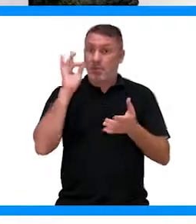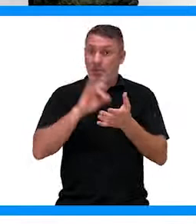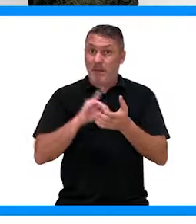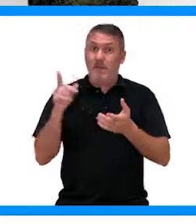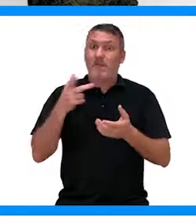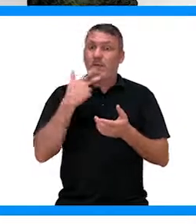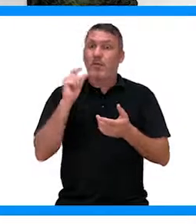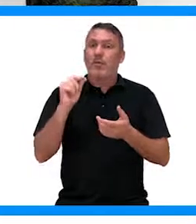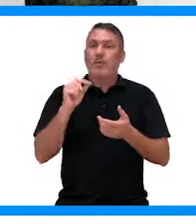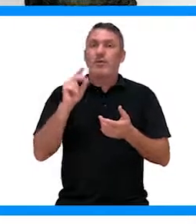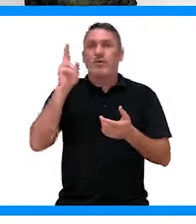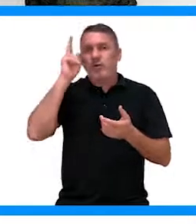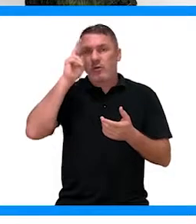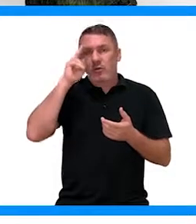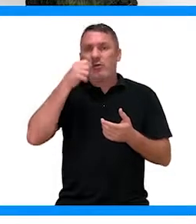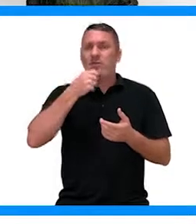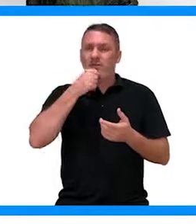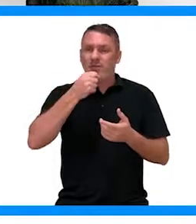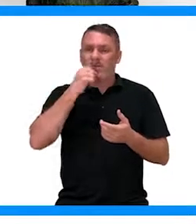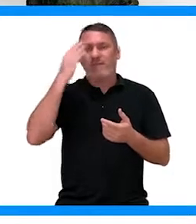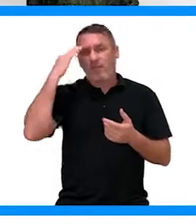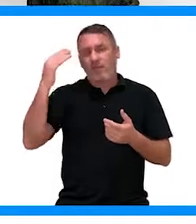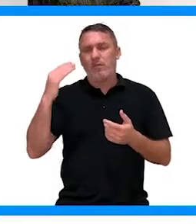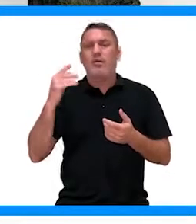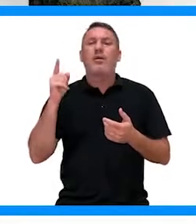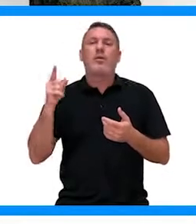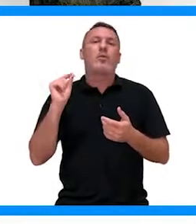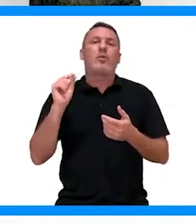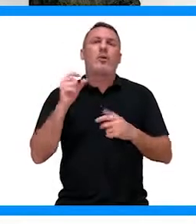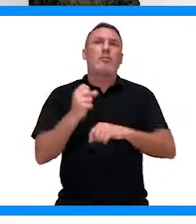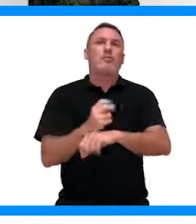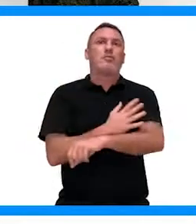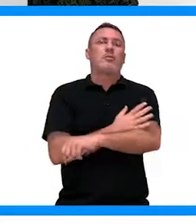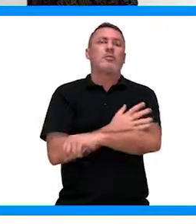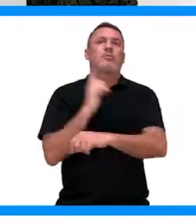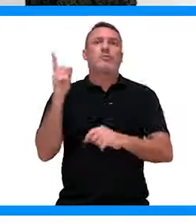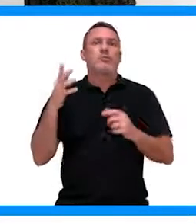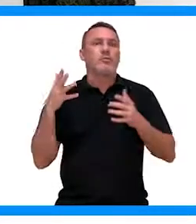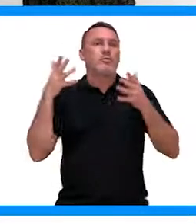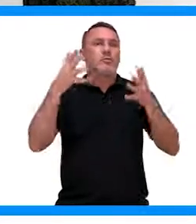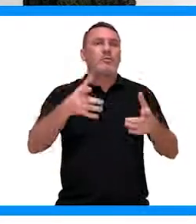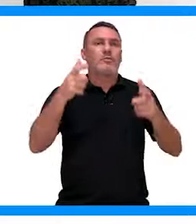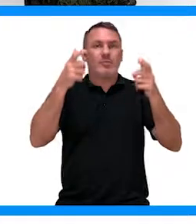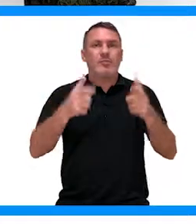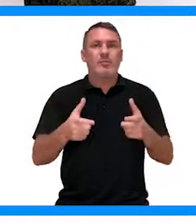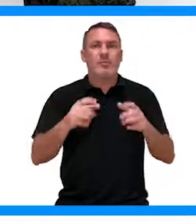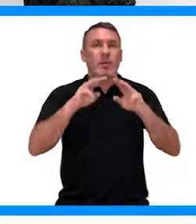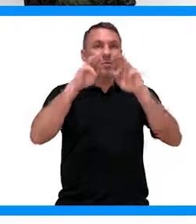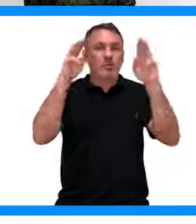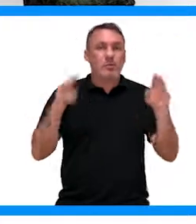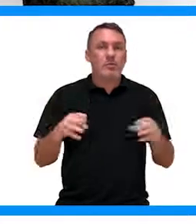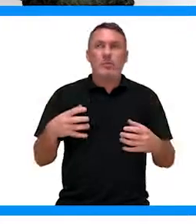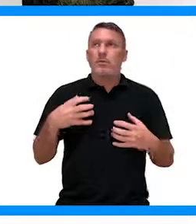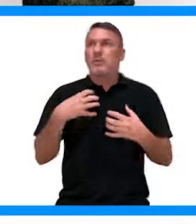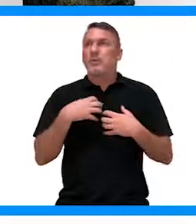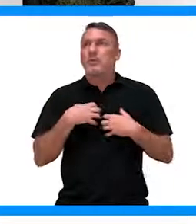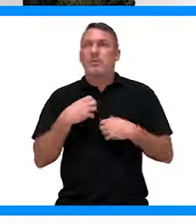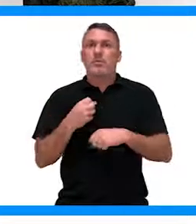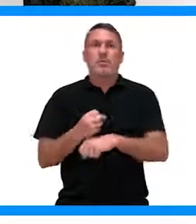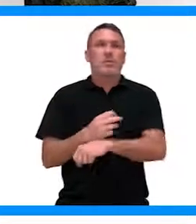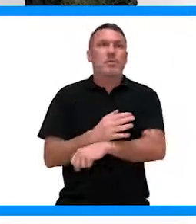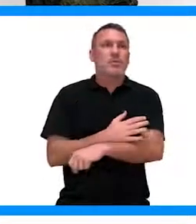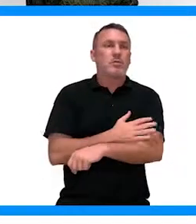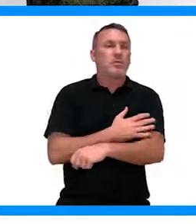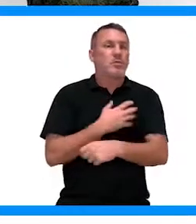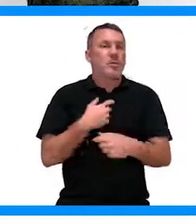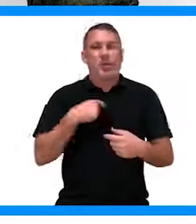pessoa de um jornalista conhecido em que ele se emociona, em que ele relata ali o que